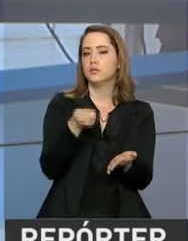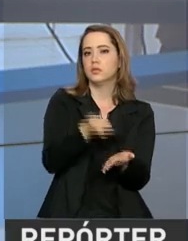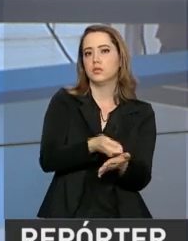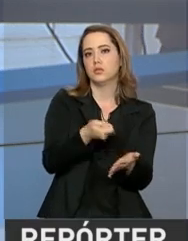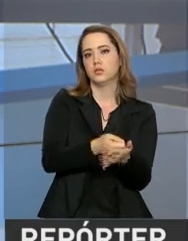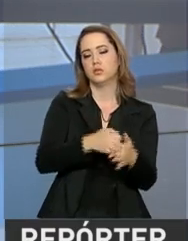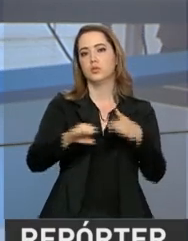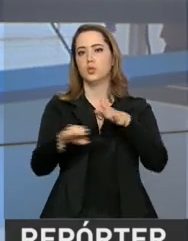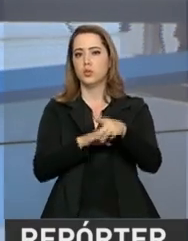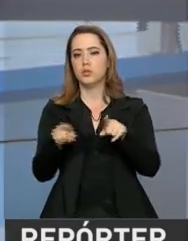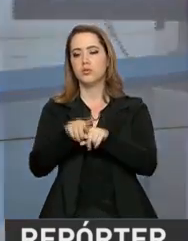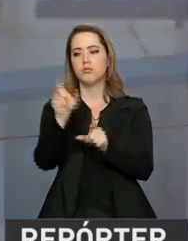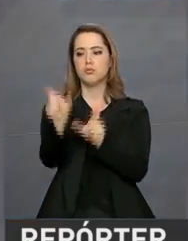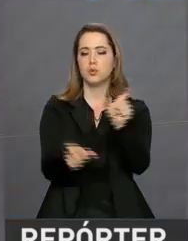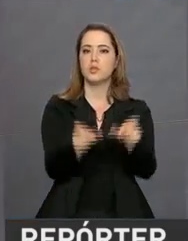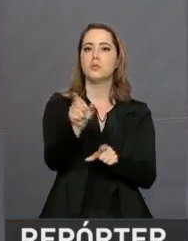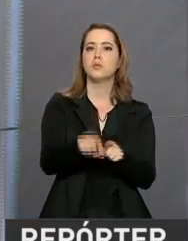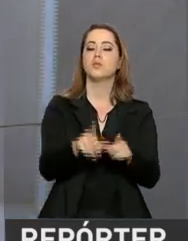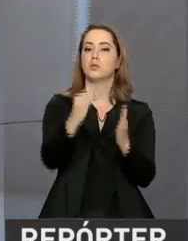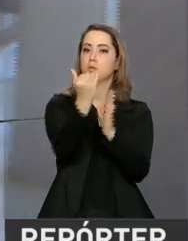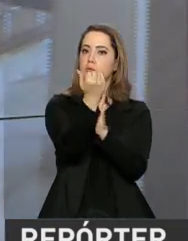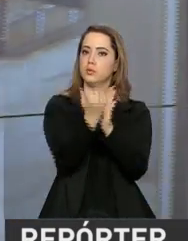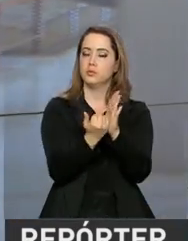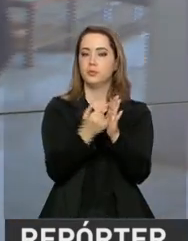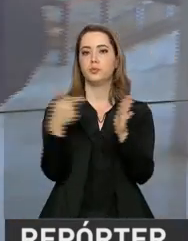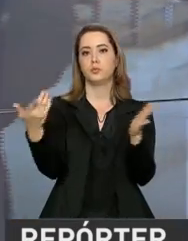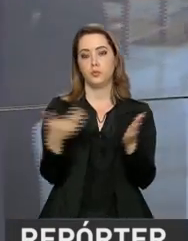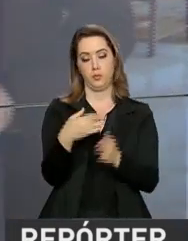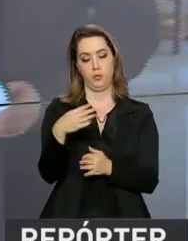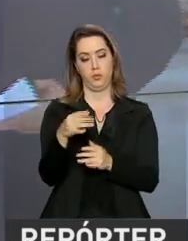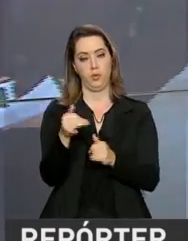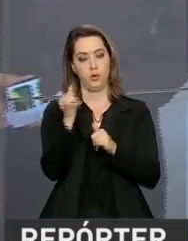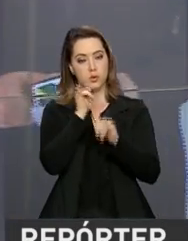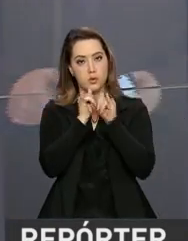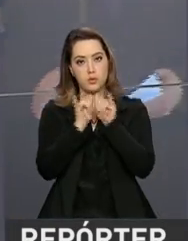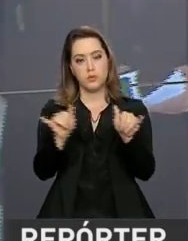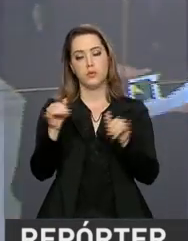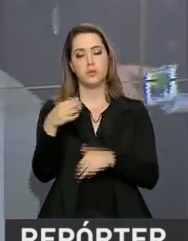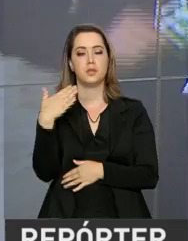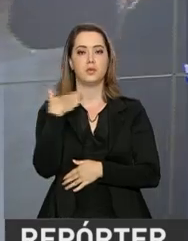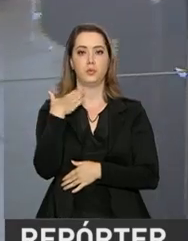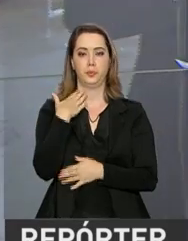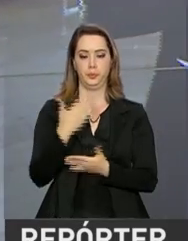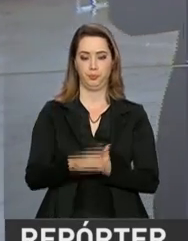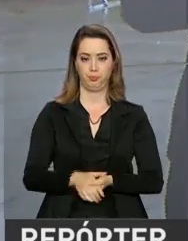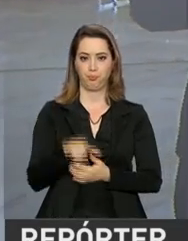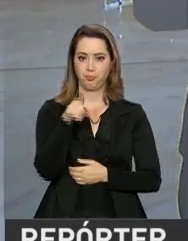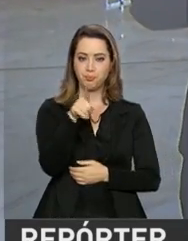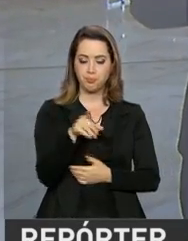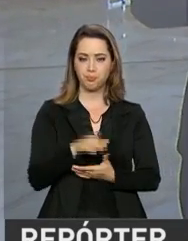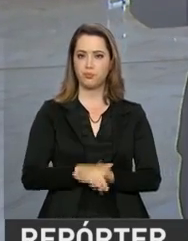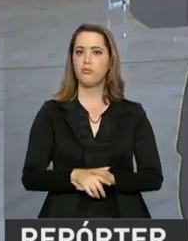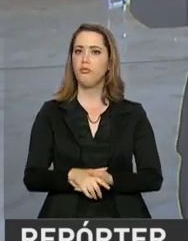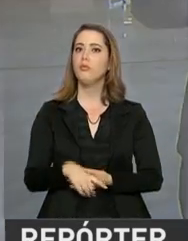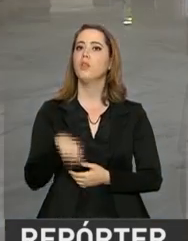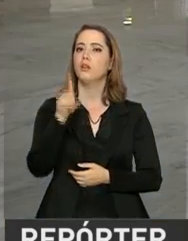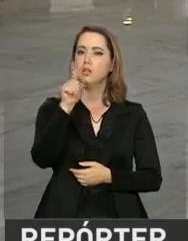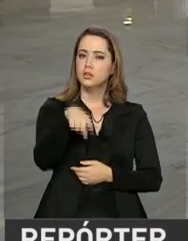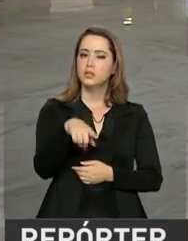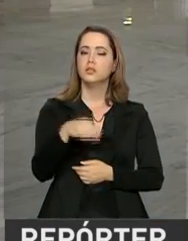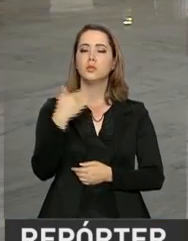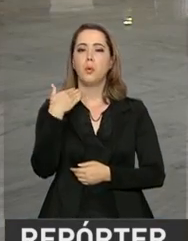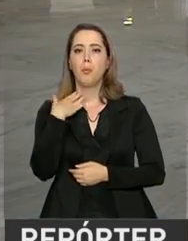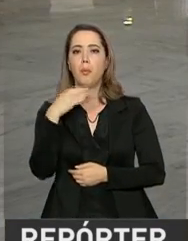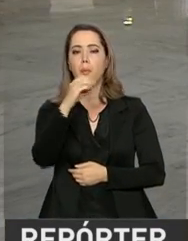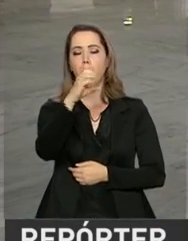central sobre esse assunto eu converso agora com o repórter João Pedro Neto Oi João Pedro Oi Daniele exatamente dados do